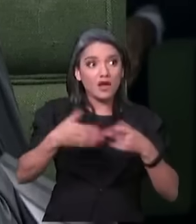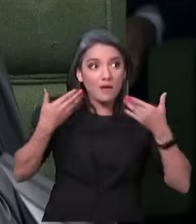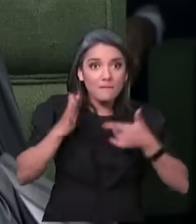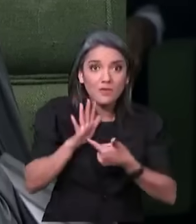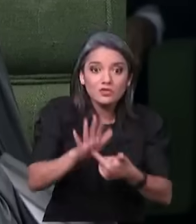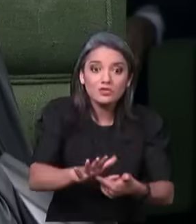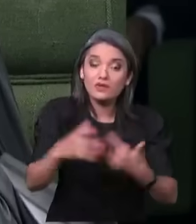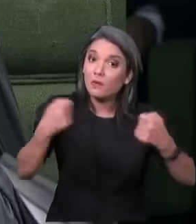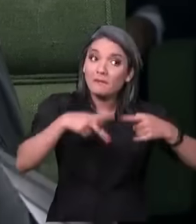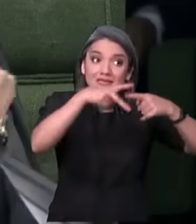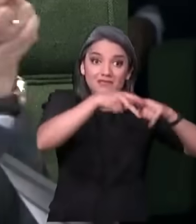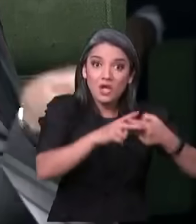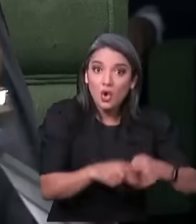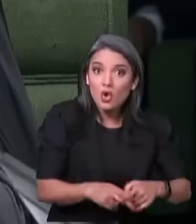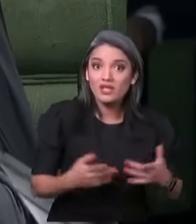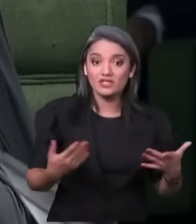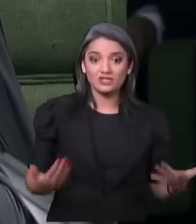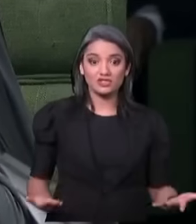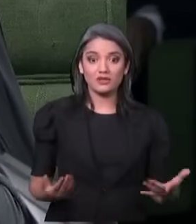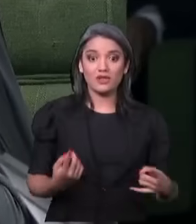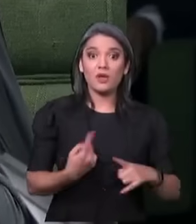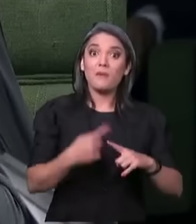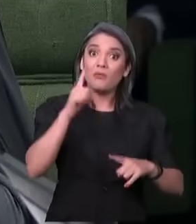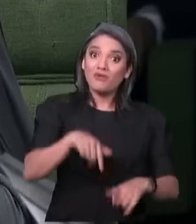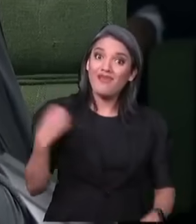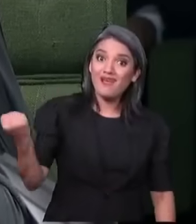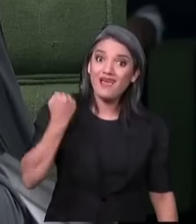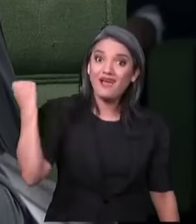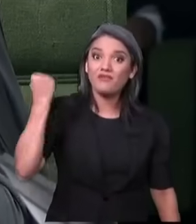procuradoria porque os fatos são